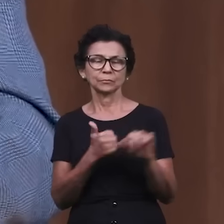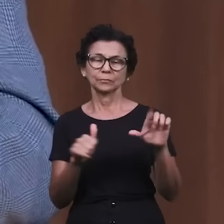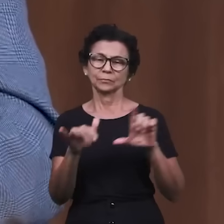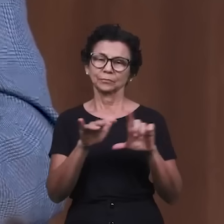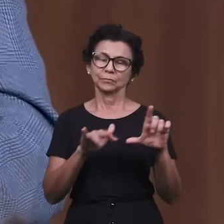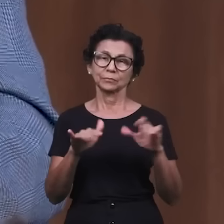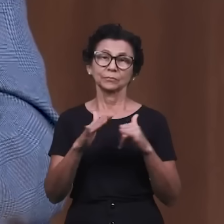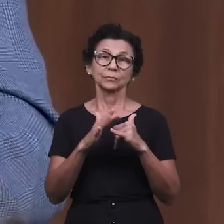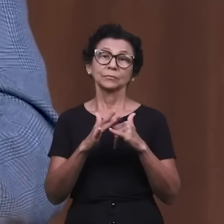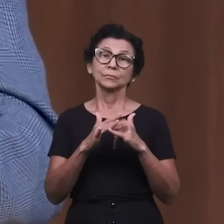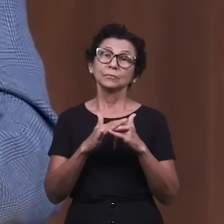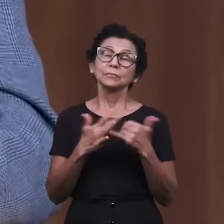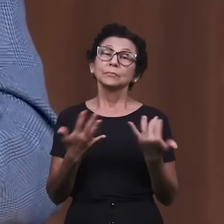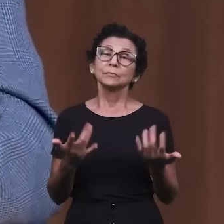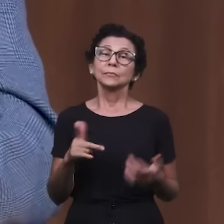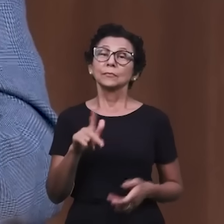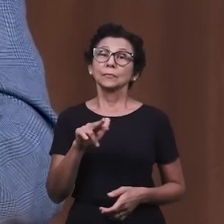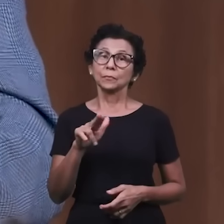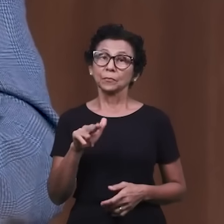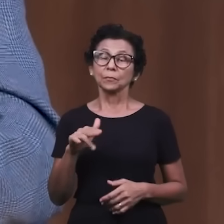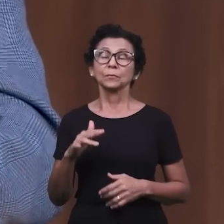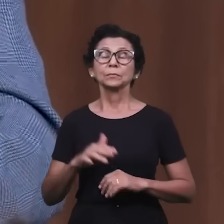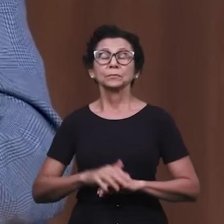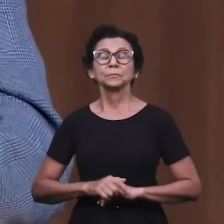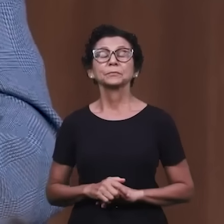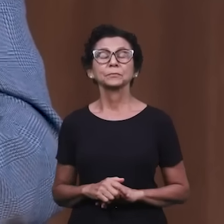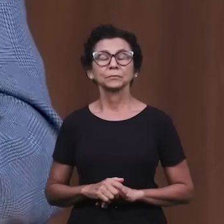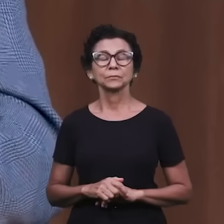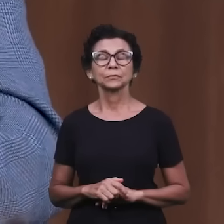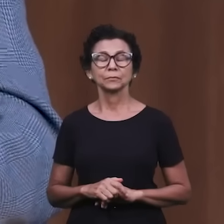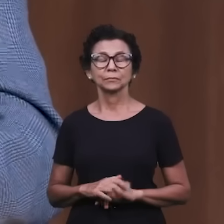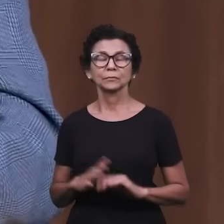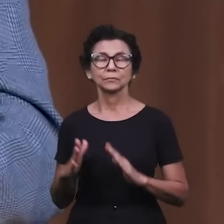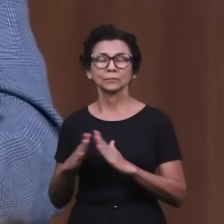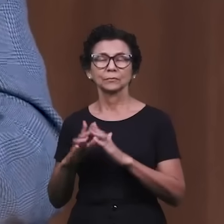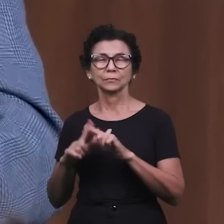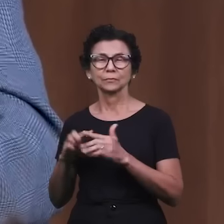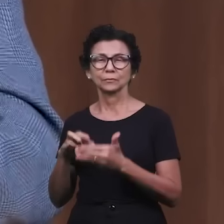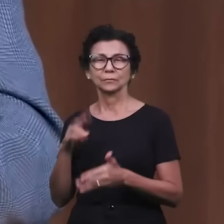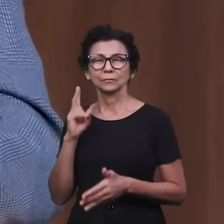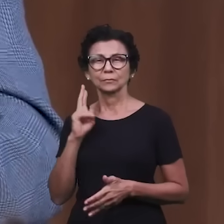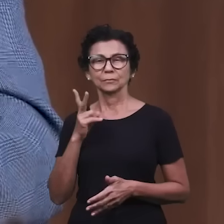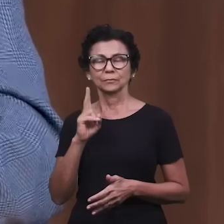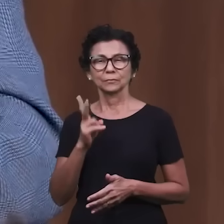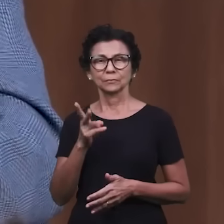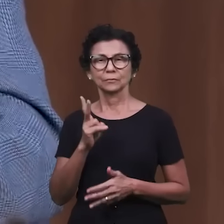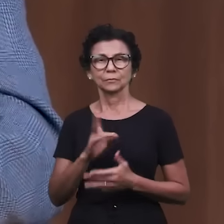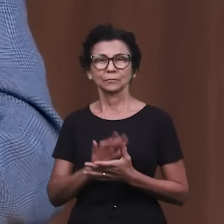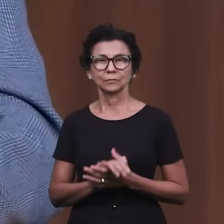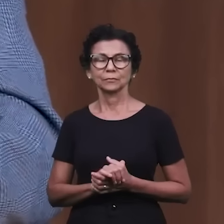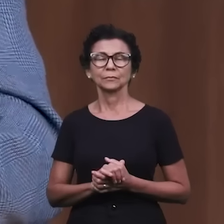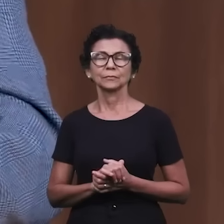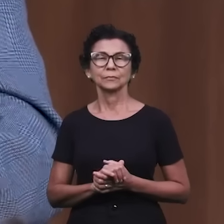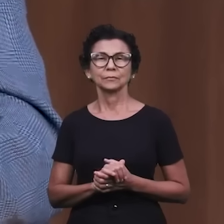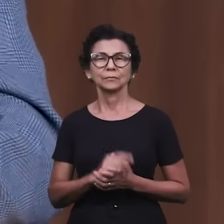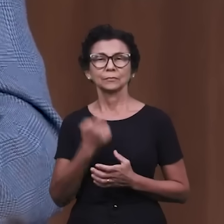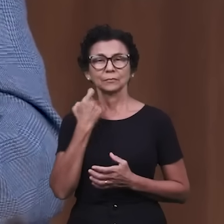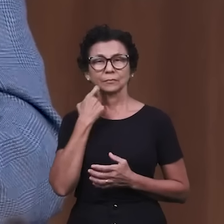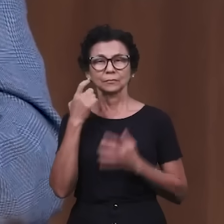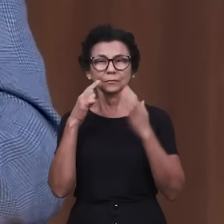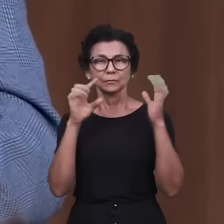YouTube. Irmãos nossos da Igreja Cristã Maranata, que estão sempre atentos aos nossos programas nessas